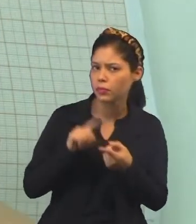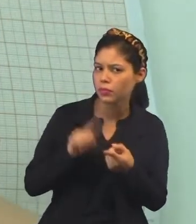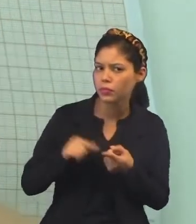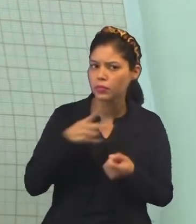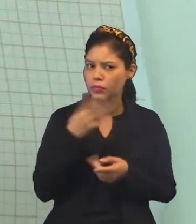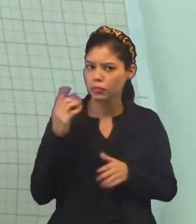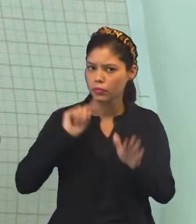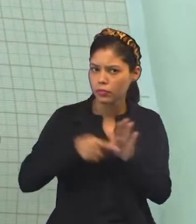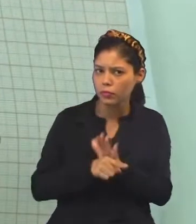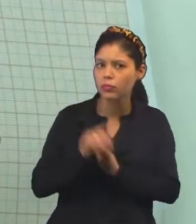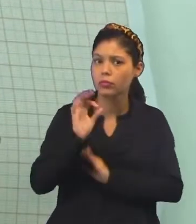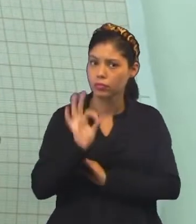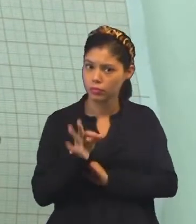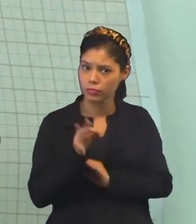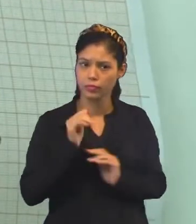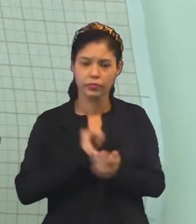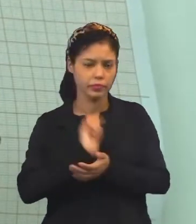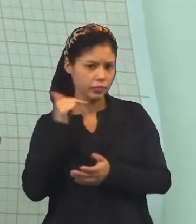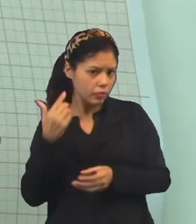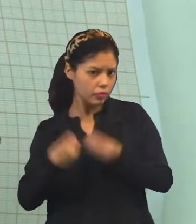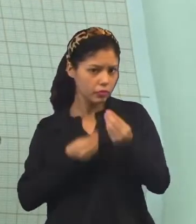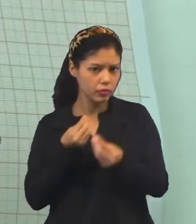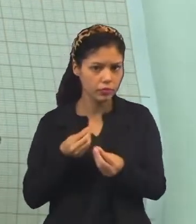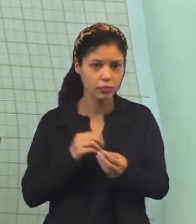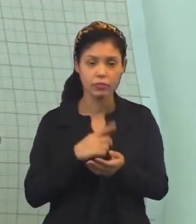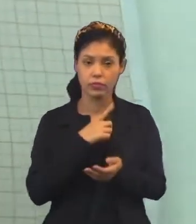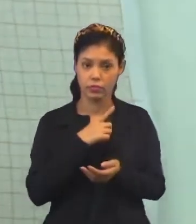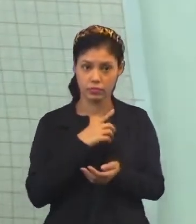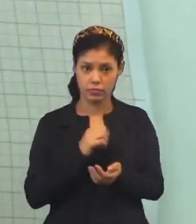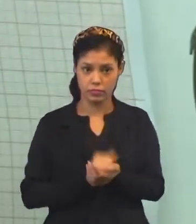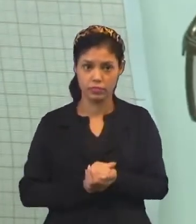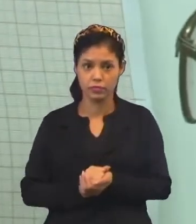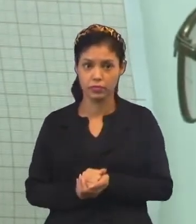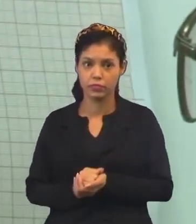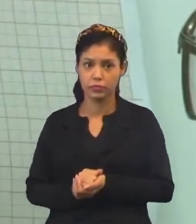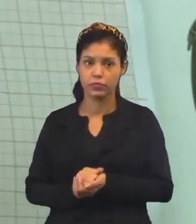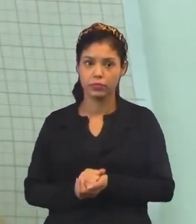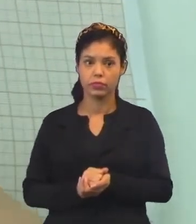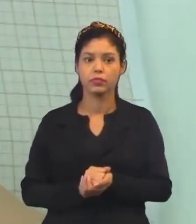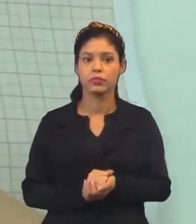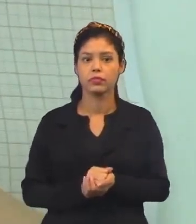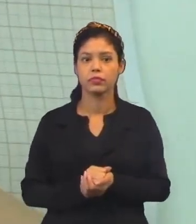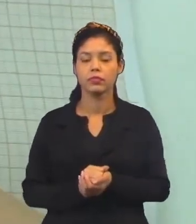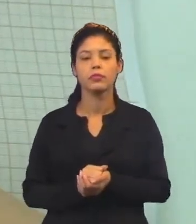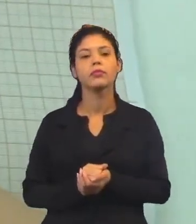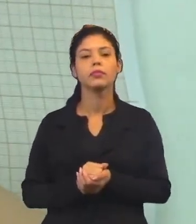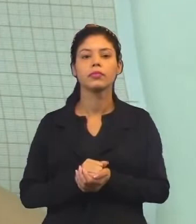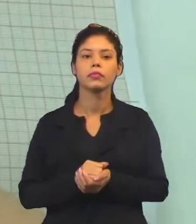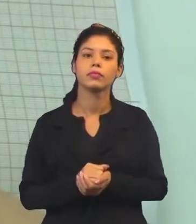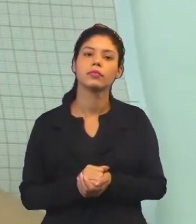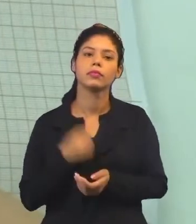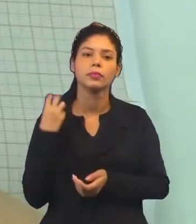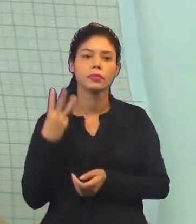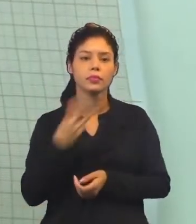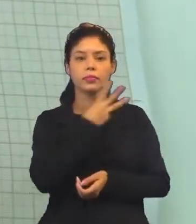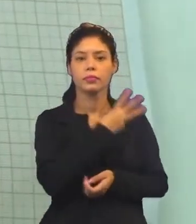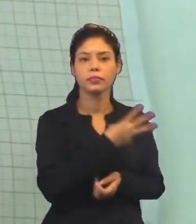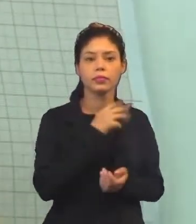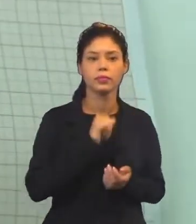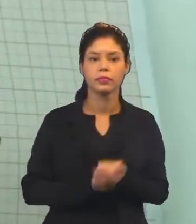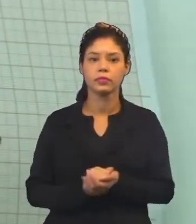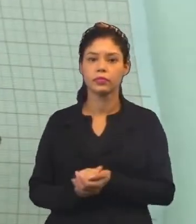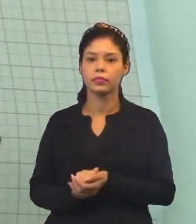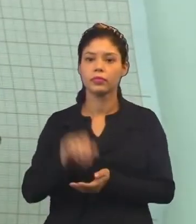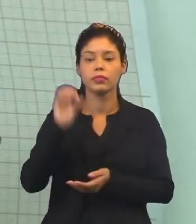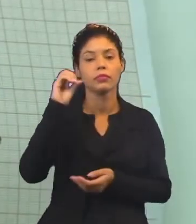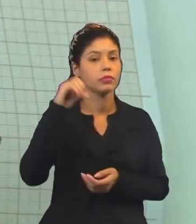contei a parte de dentro? Tem outra forma de contar? Tem. Aqui eu tenho 3 e aqui eu tenho 3.